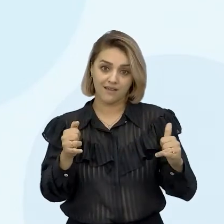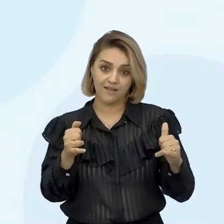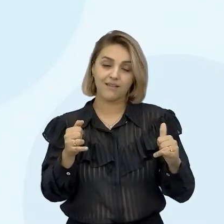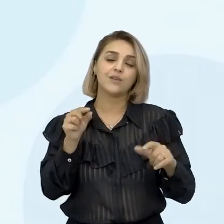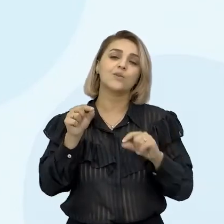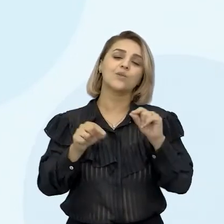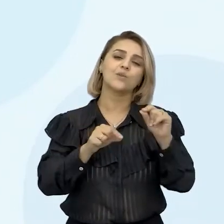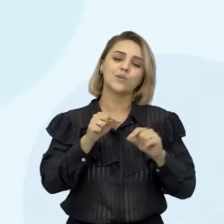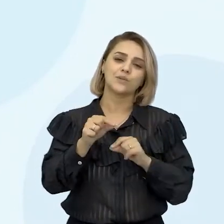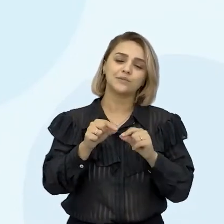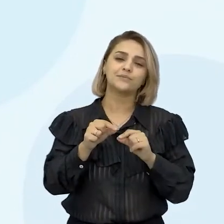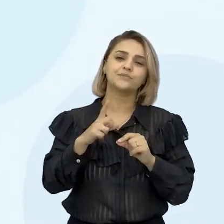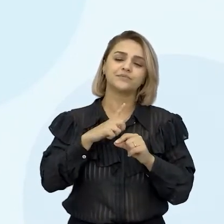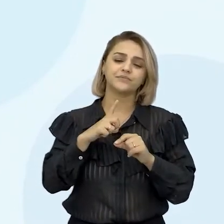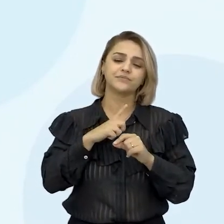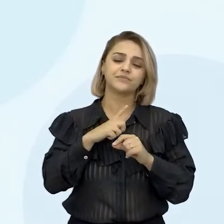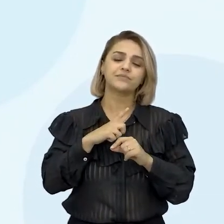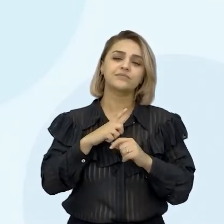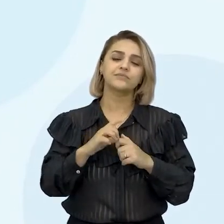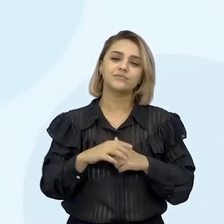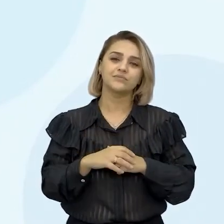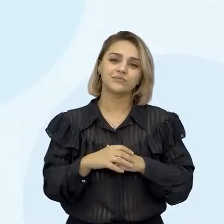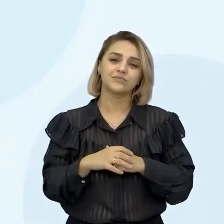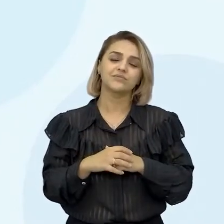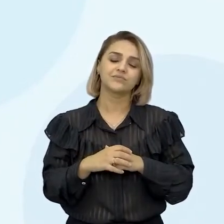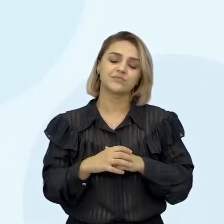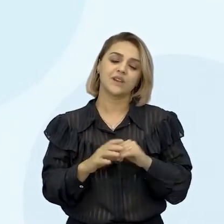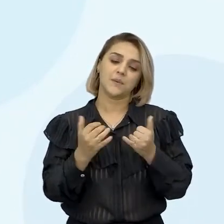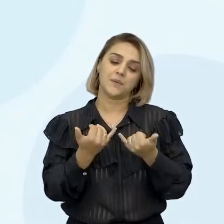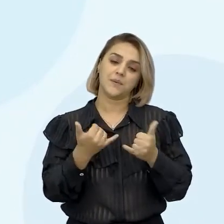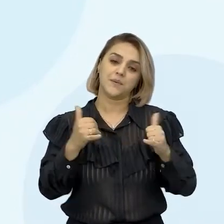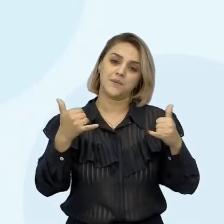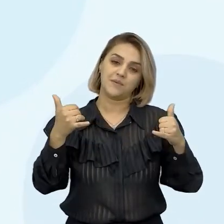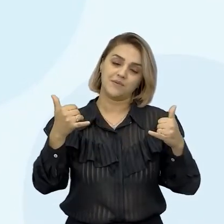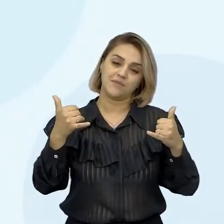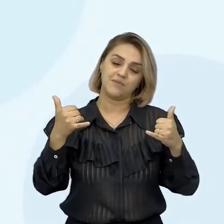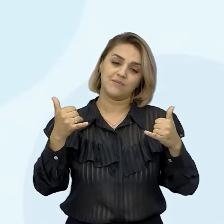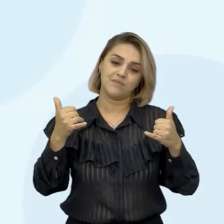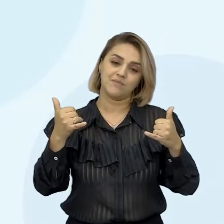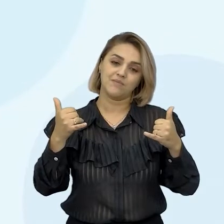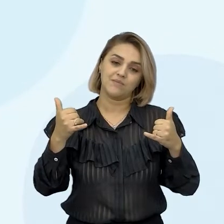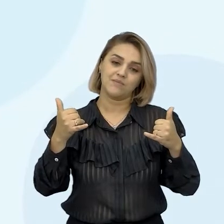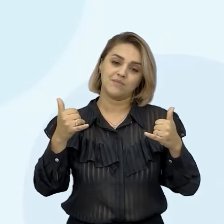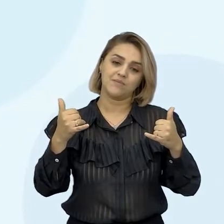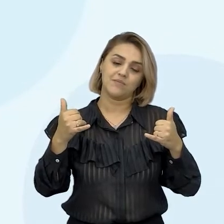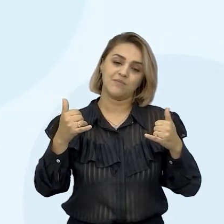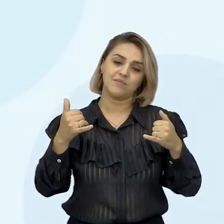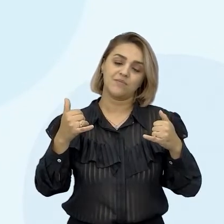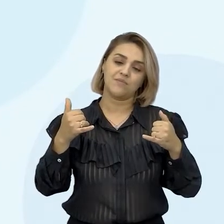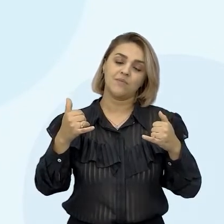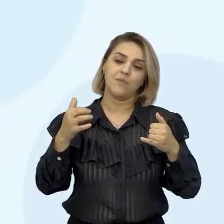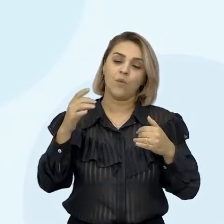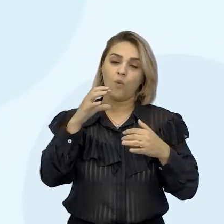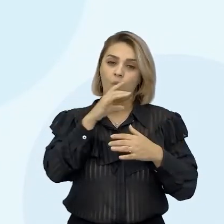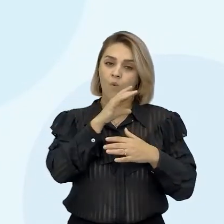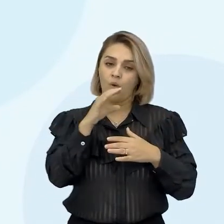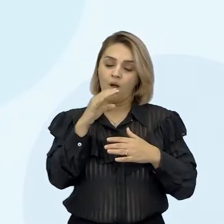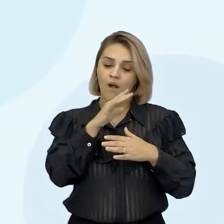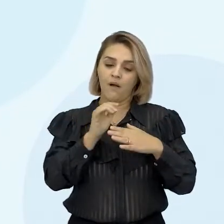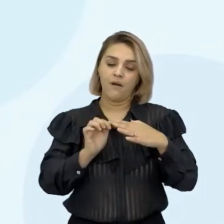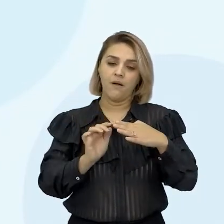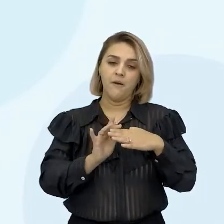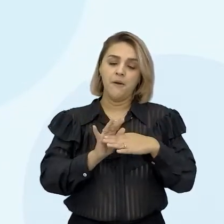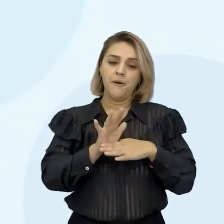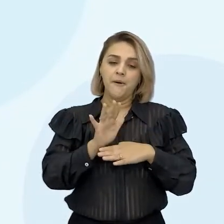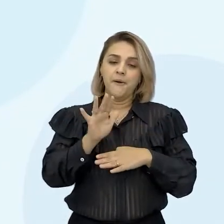justamente e pega a corrente elétrica joga fora todo o calor perde o